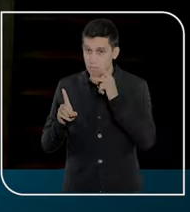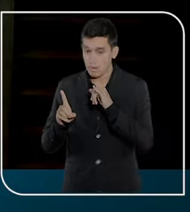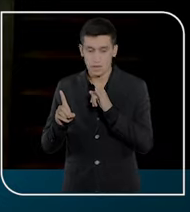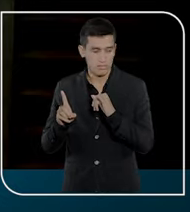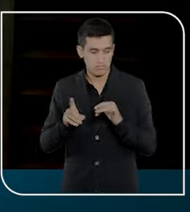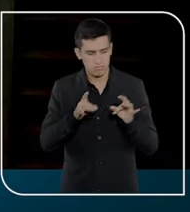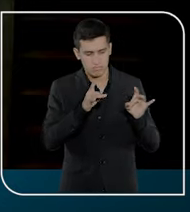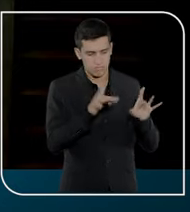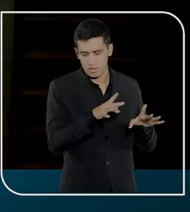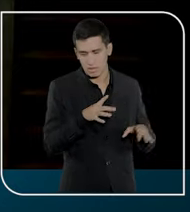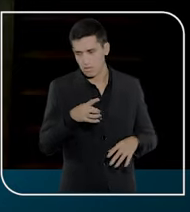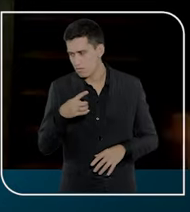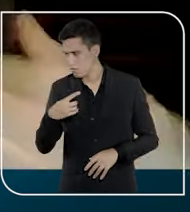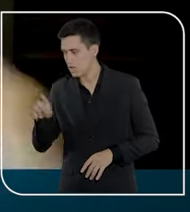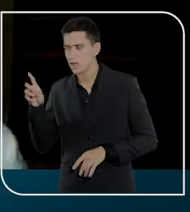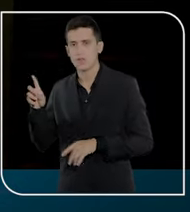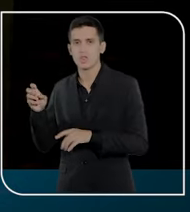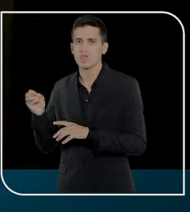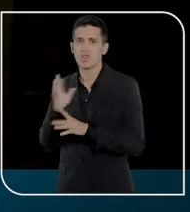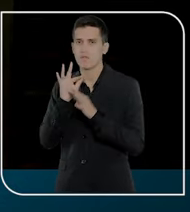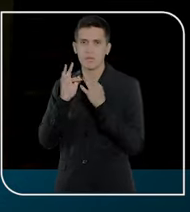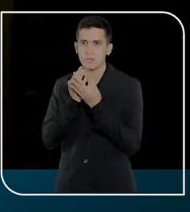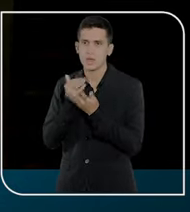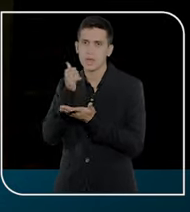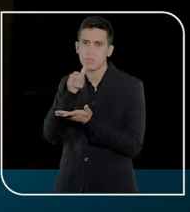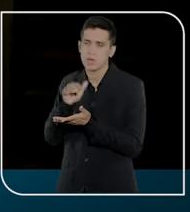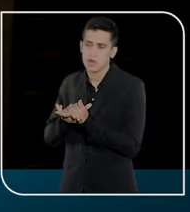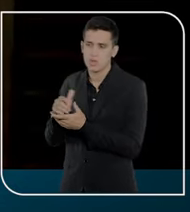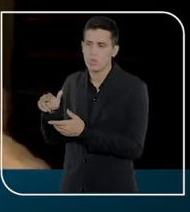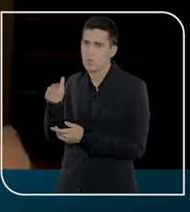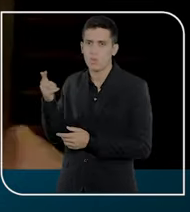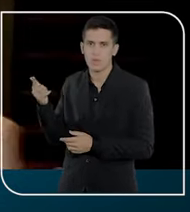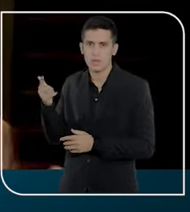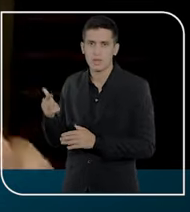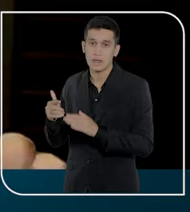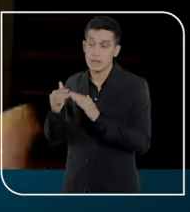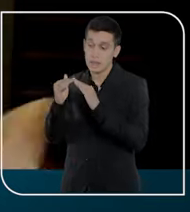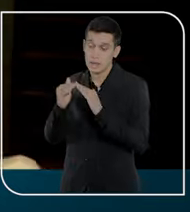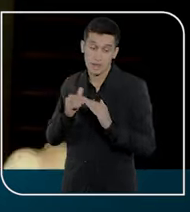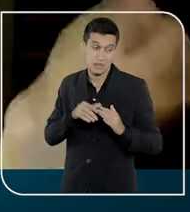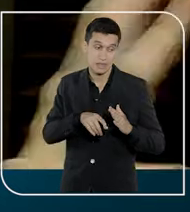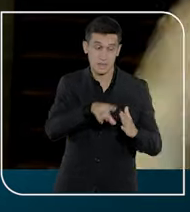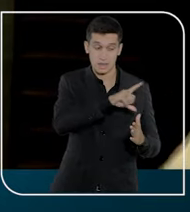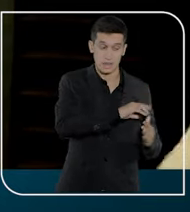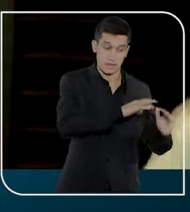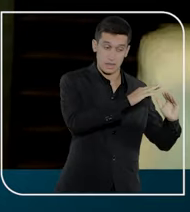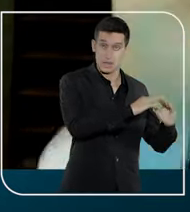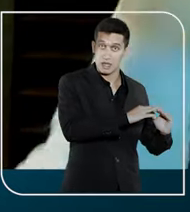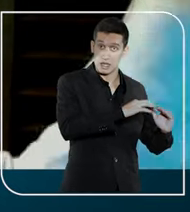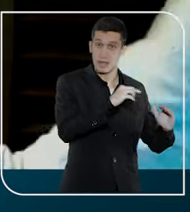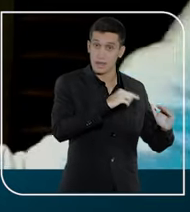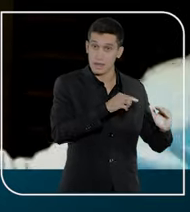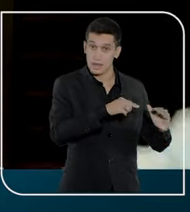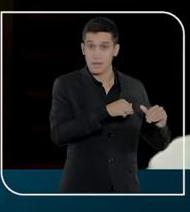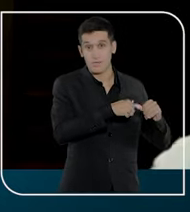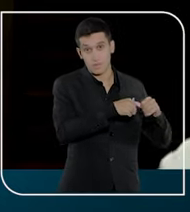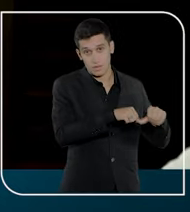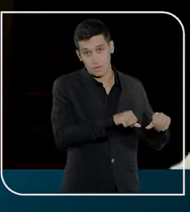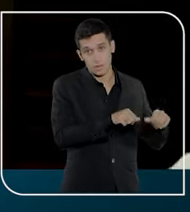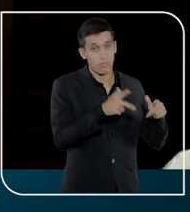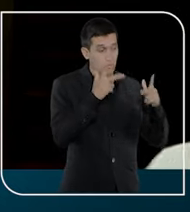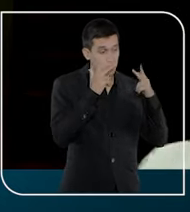essa nova família numa nova casa. E aí a casa da residência anterior, normalmente, fica em nome dos filhos, com usufruto da